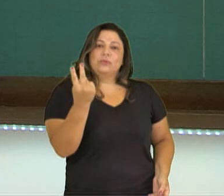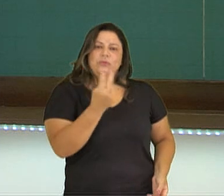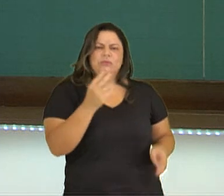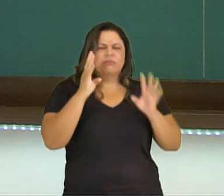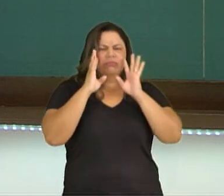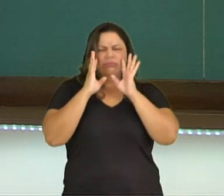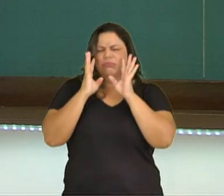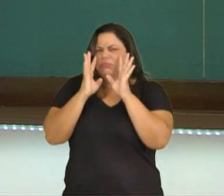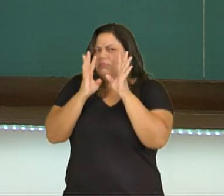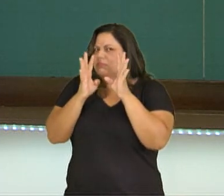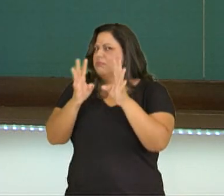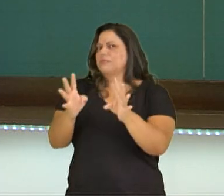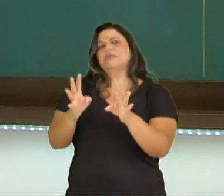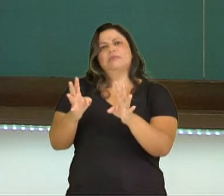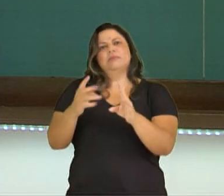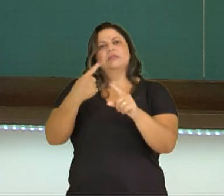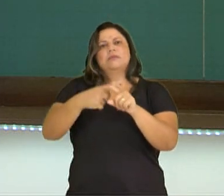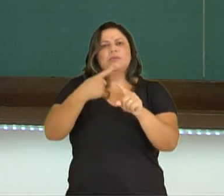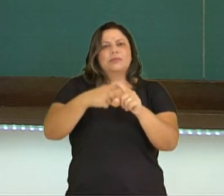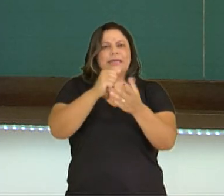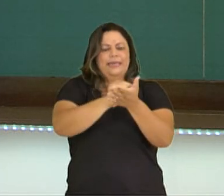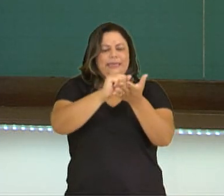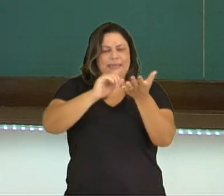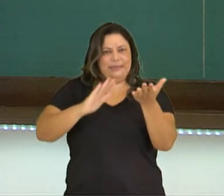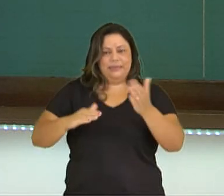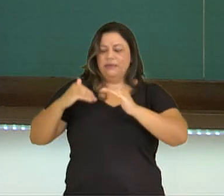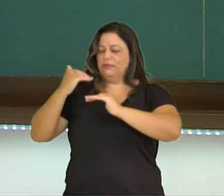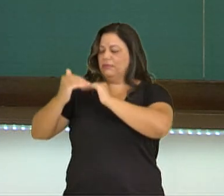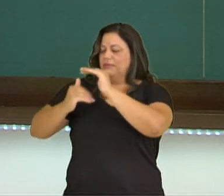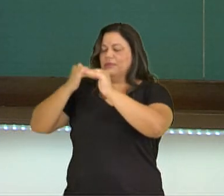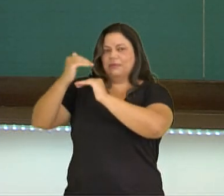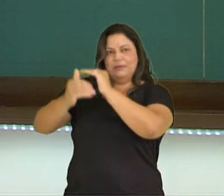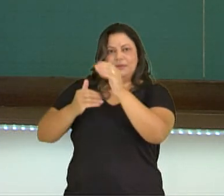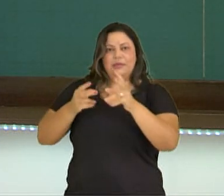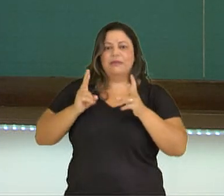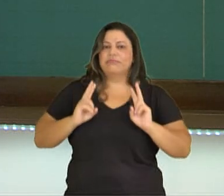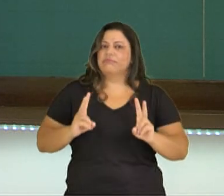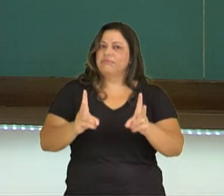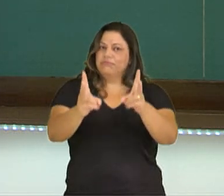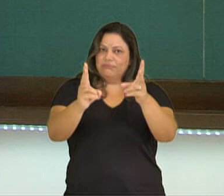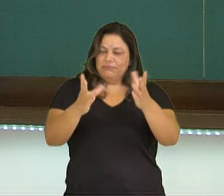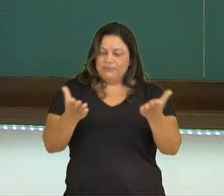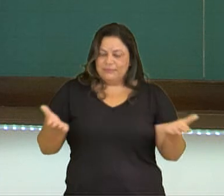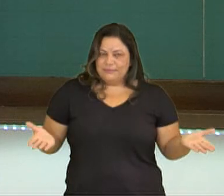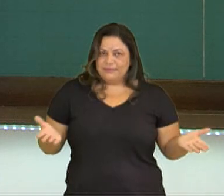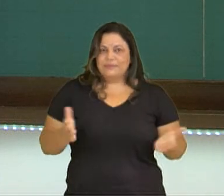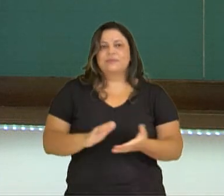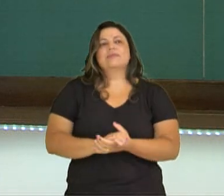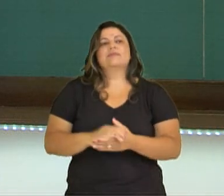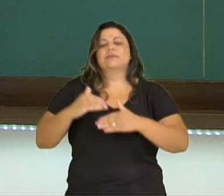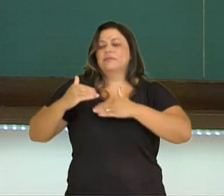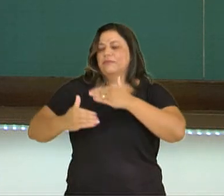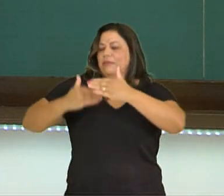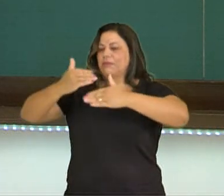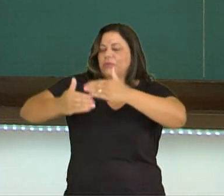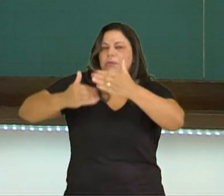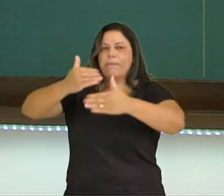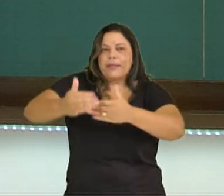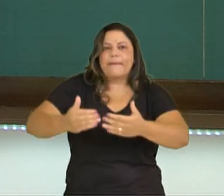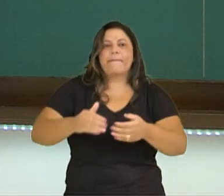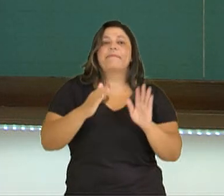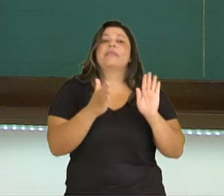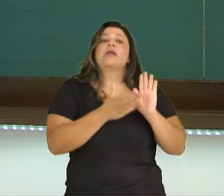bastante atenção, porque as atividades que nós vamos desenvolver são uma sequência. Então, vou propor aqui para vocês,